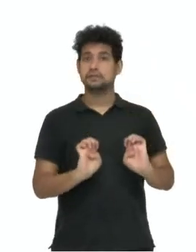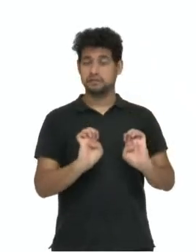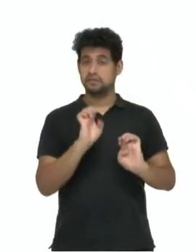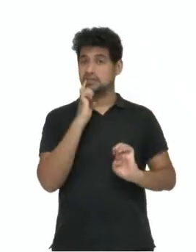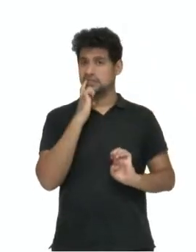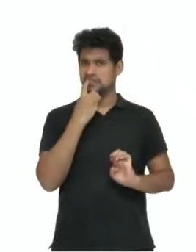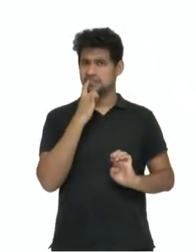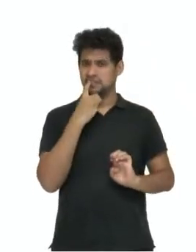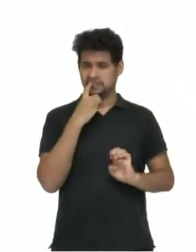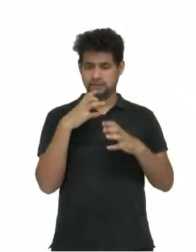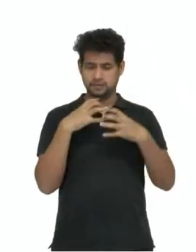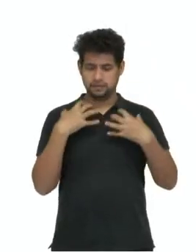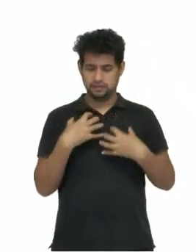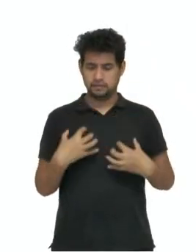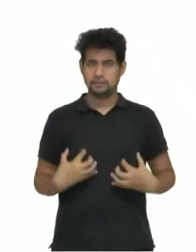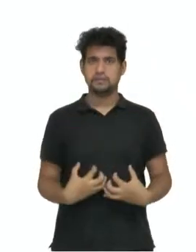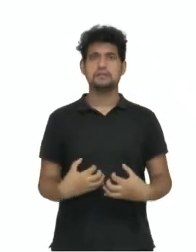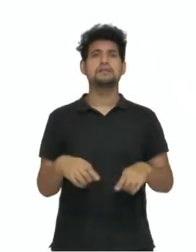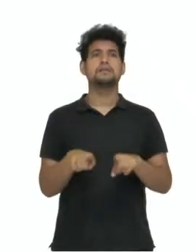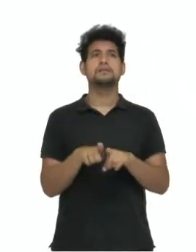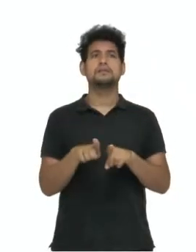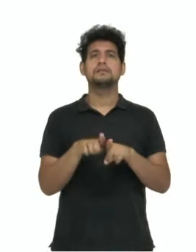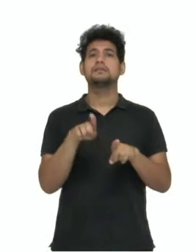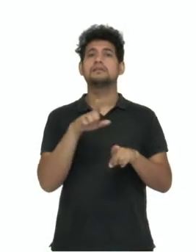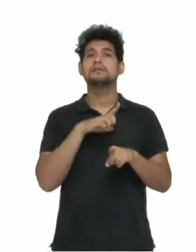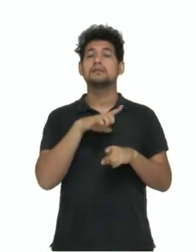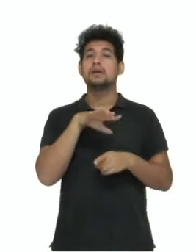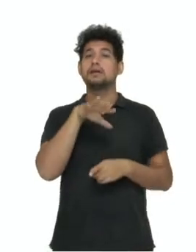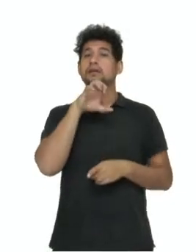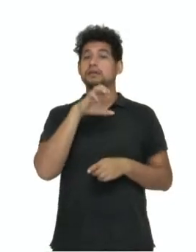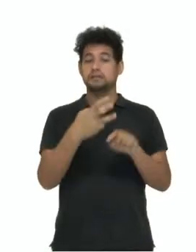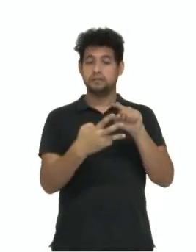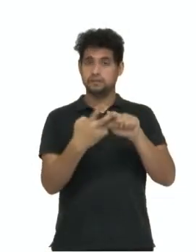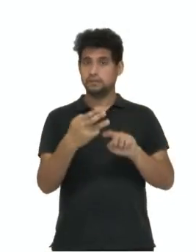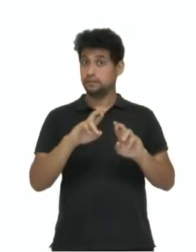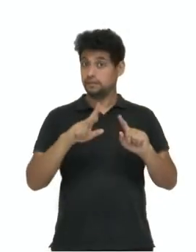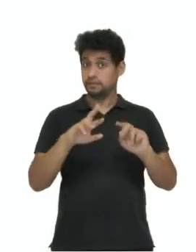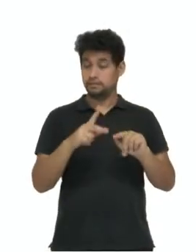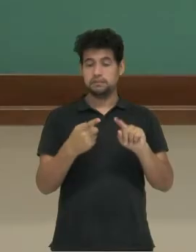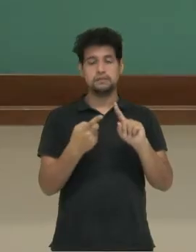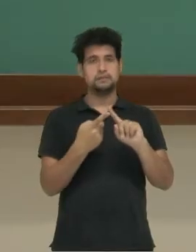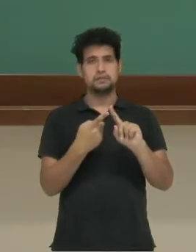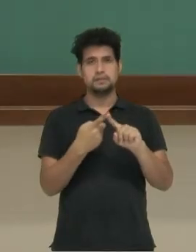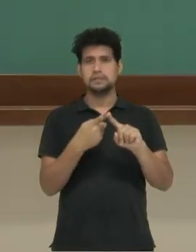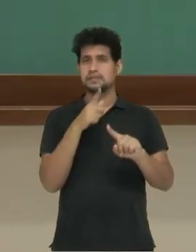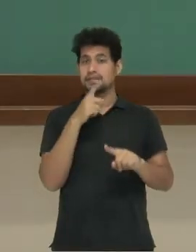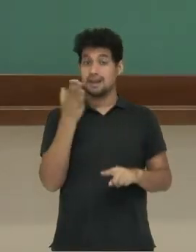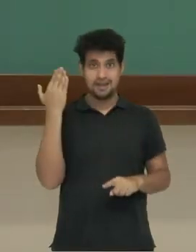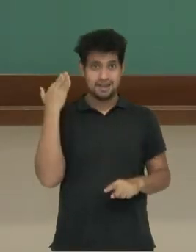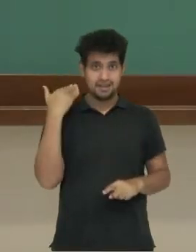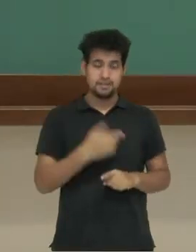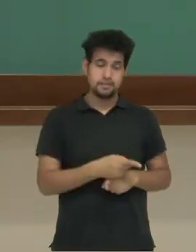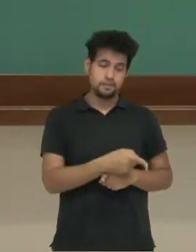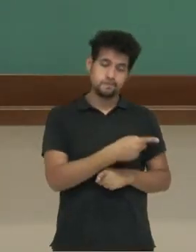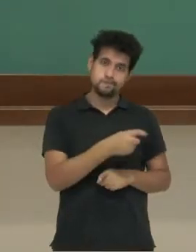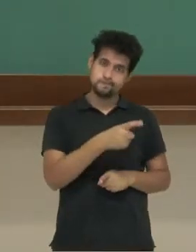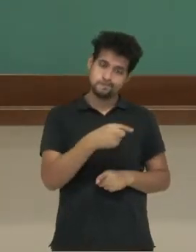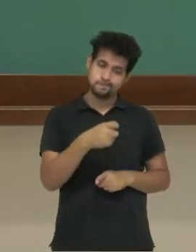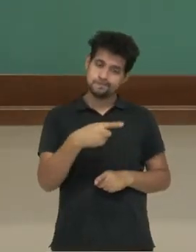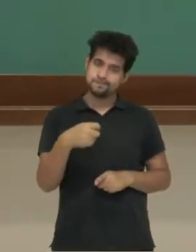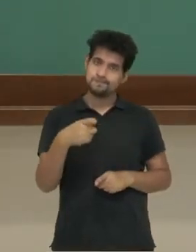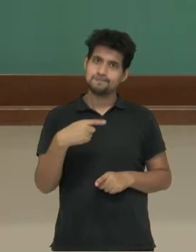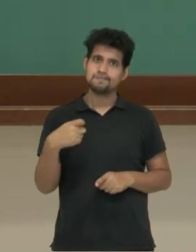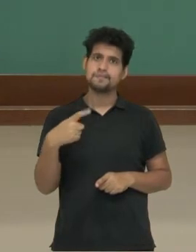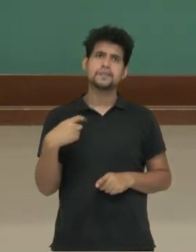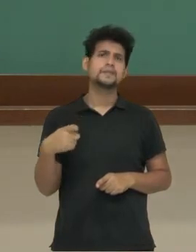A respiração vai ser branquial, então na verdade vai ser de 3 tipos. Enquanto são larvas, é a respiração por